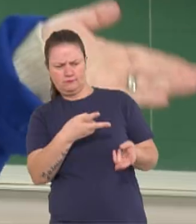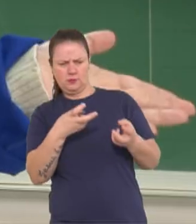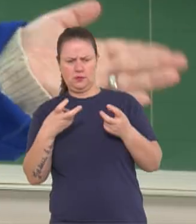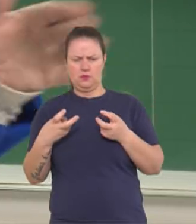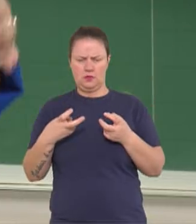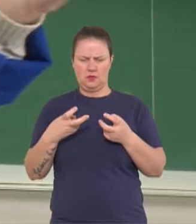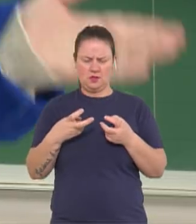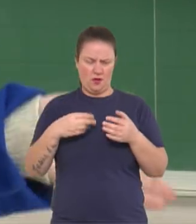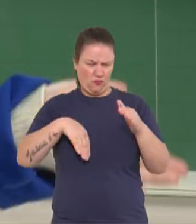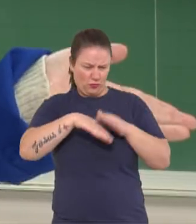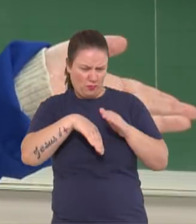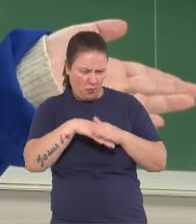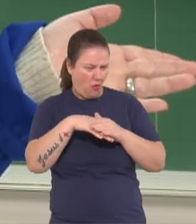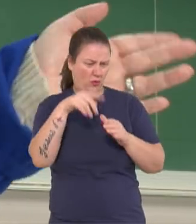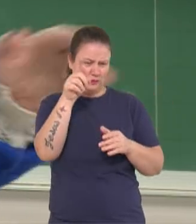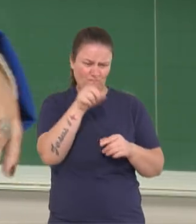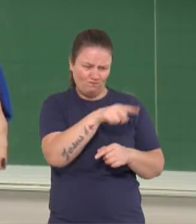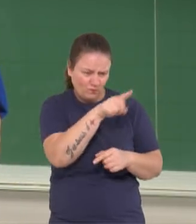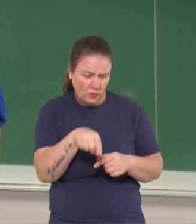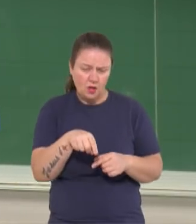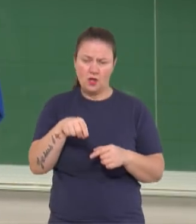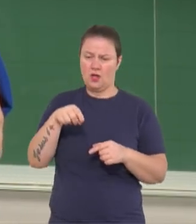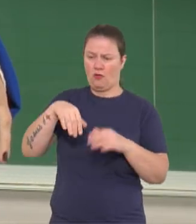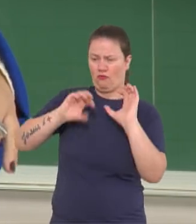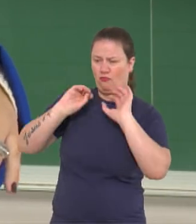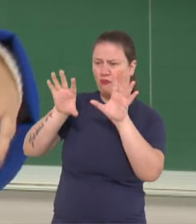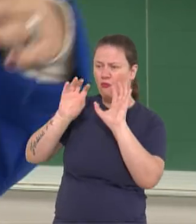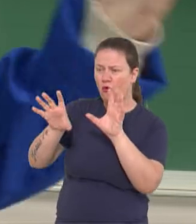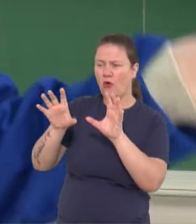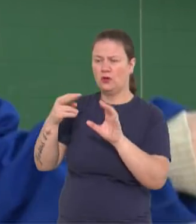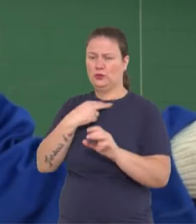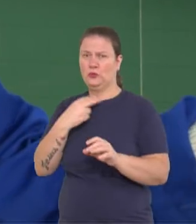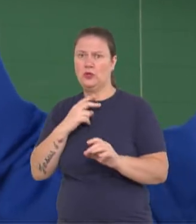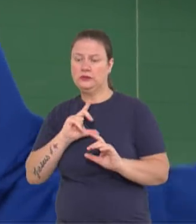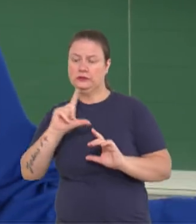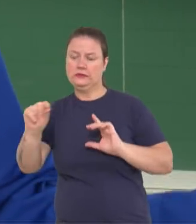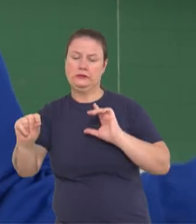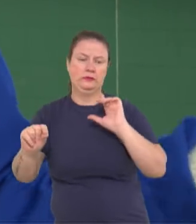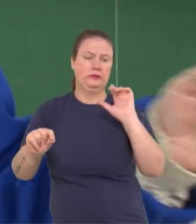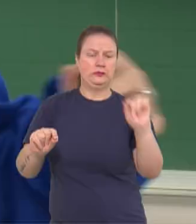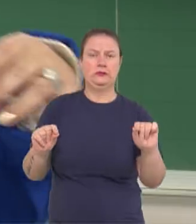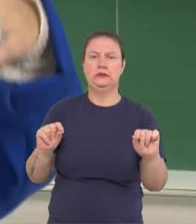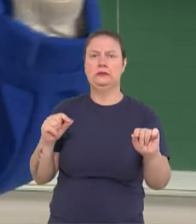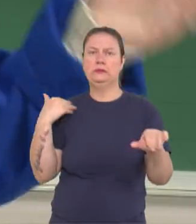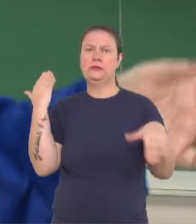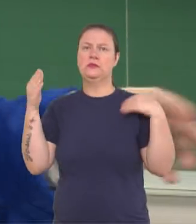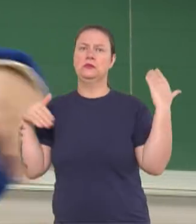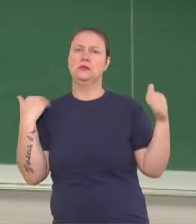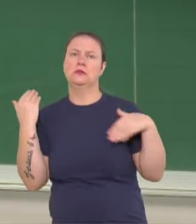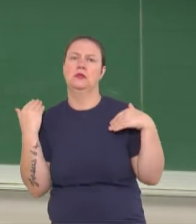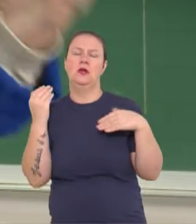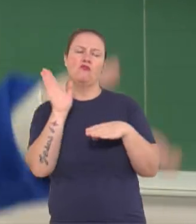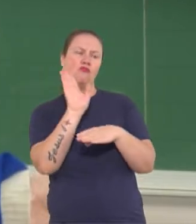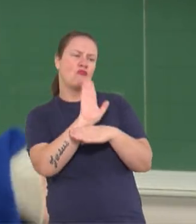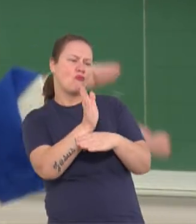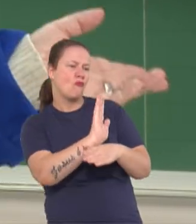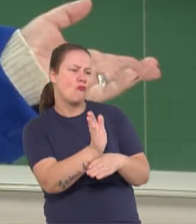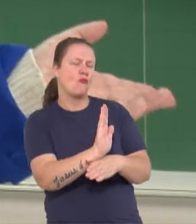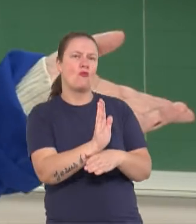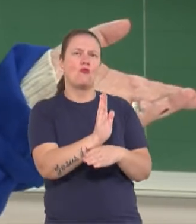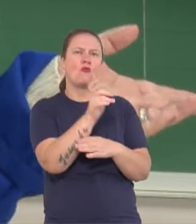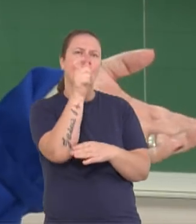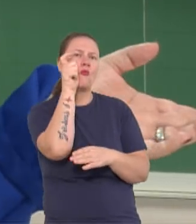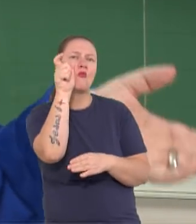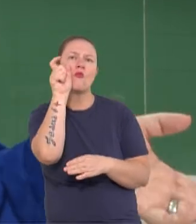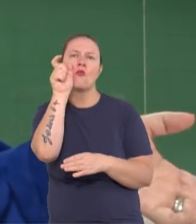tem campeonato, está proibido, né? Eu não posso mais sair para ir para o cinema, para ir ao teatro, para ir aos parques. Por